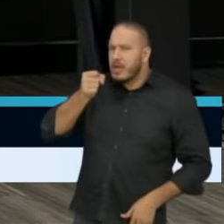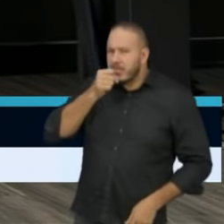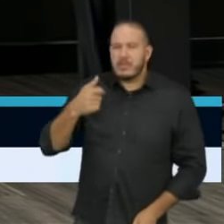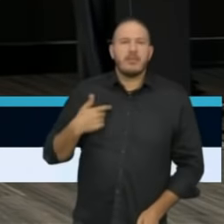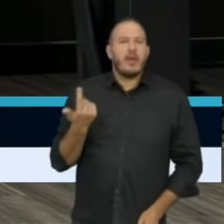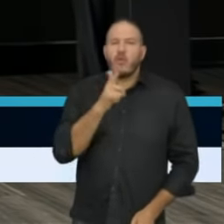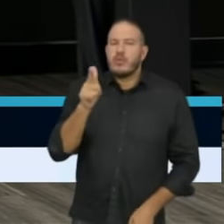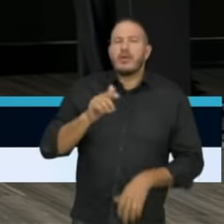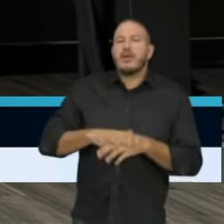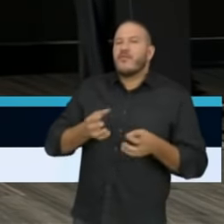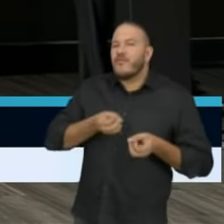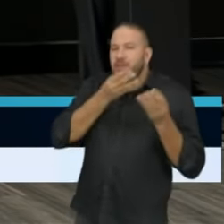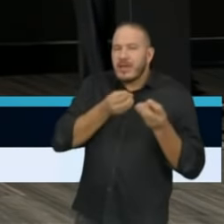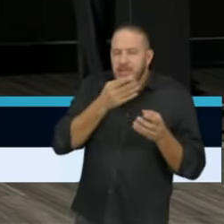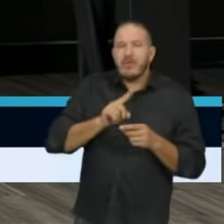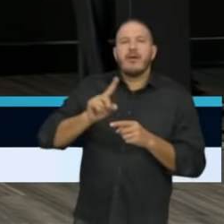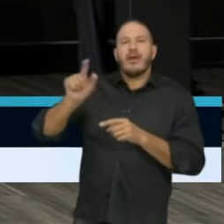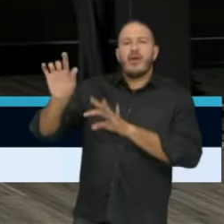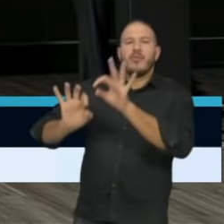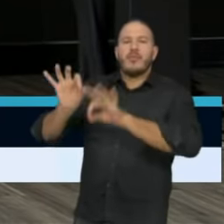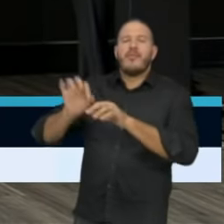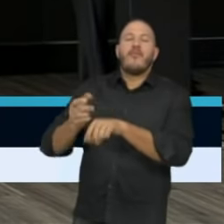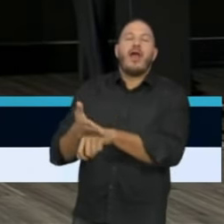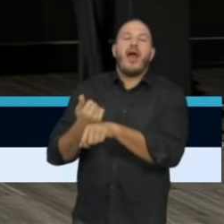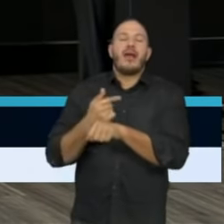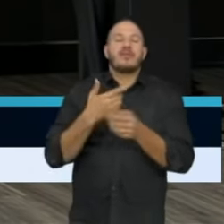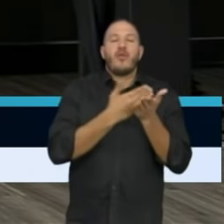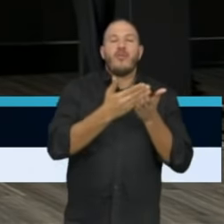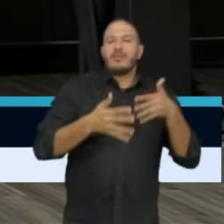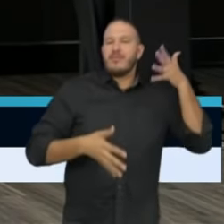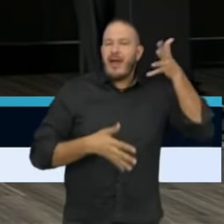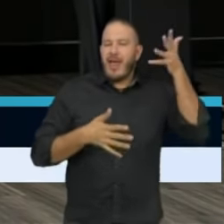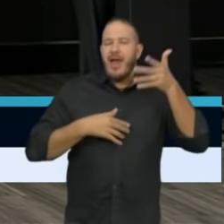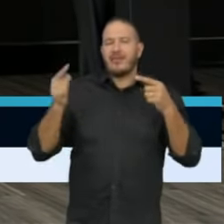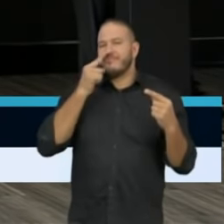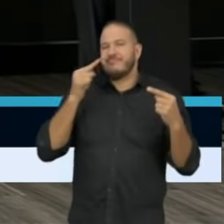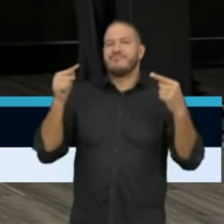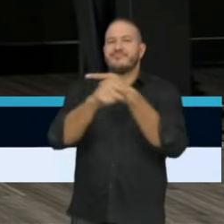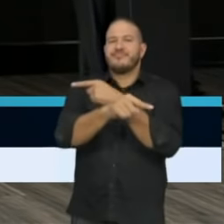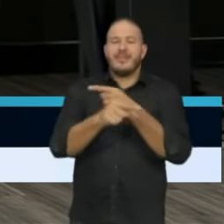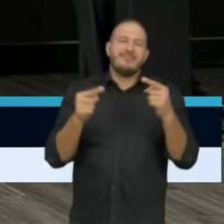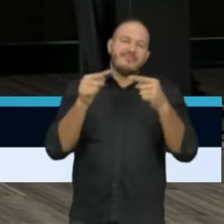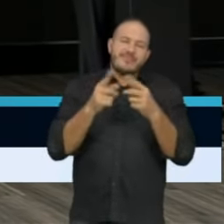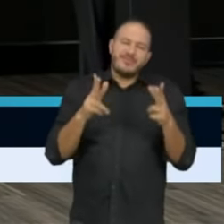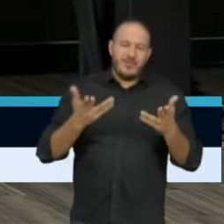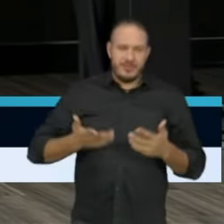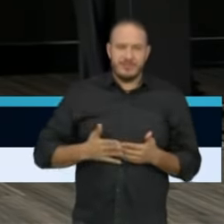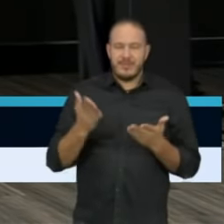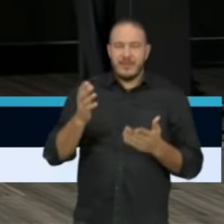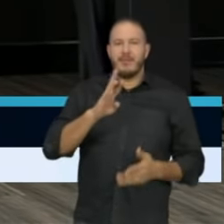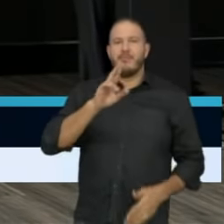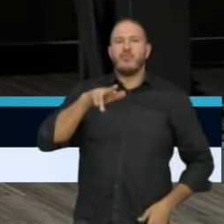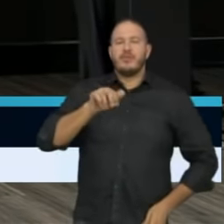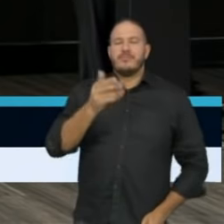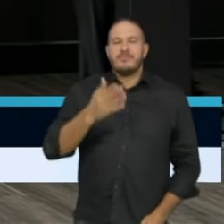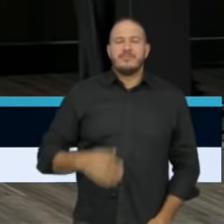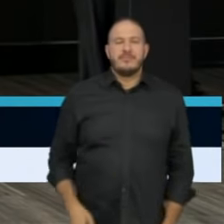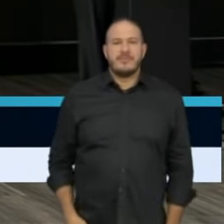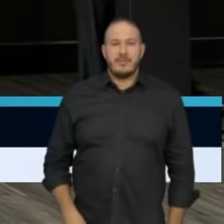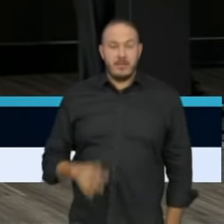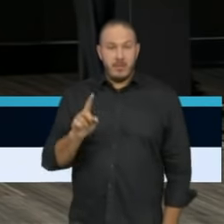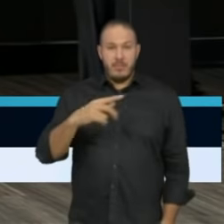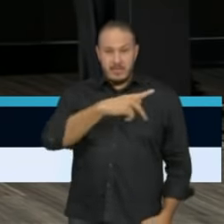terem essa informação, formulam suas perguntas sem ter acesso à informação que agora estamos tendo. Bruna Fazano. O